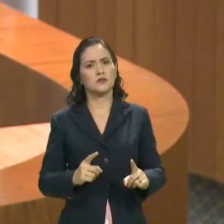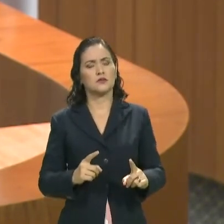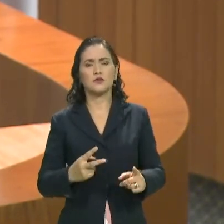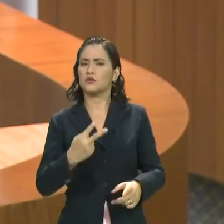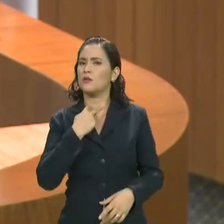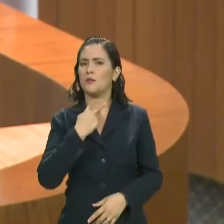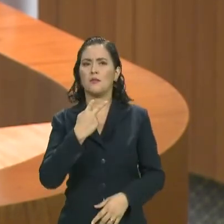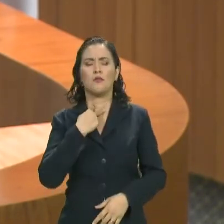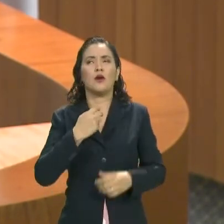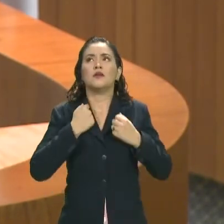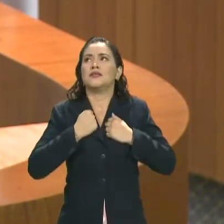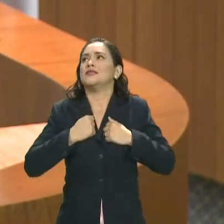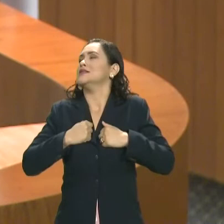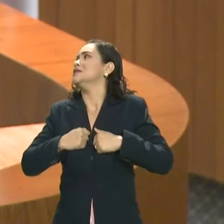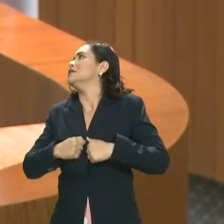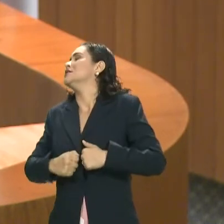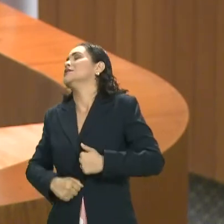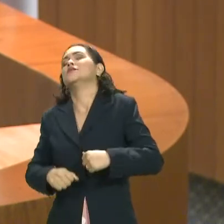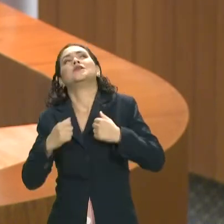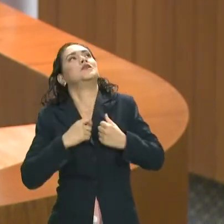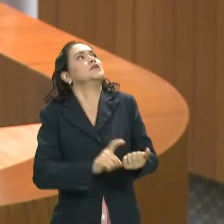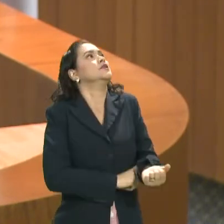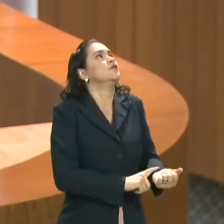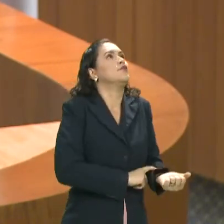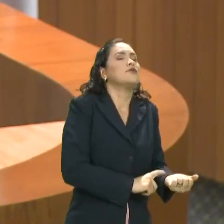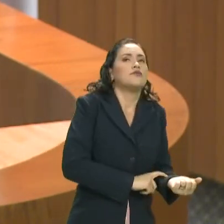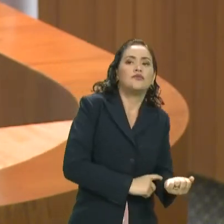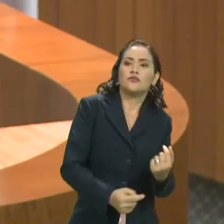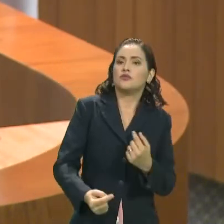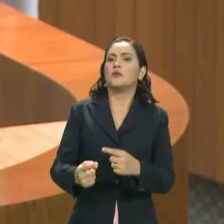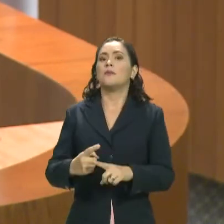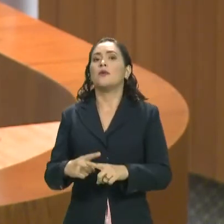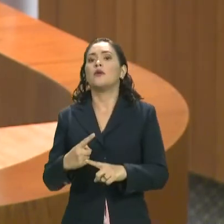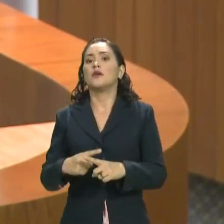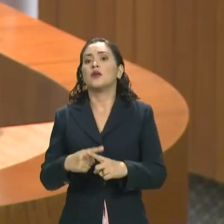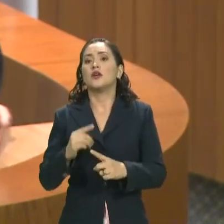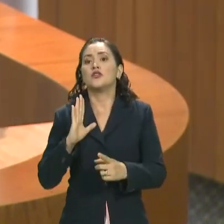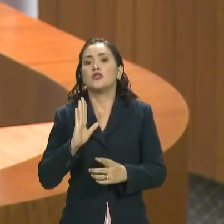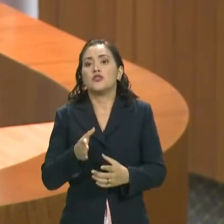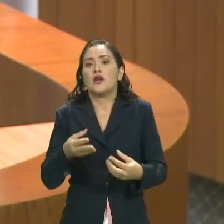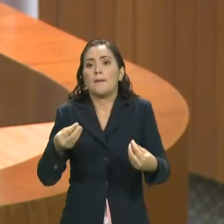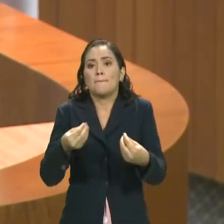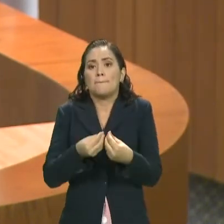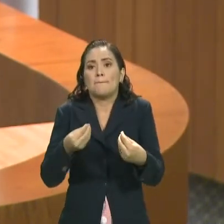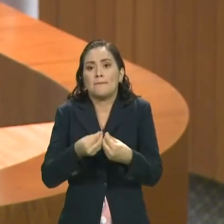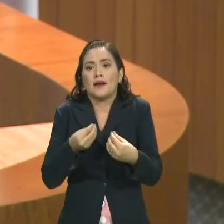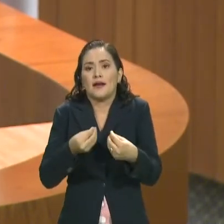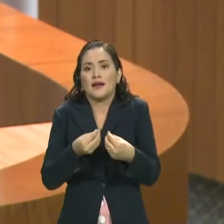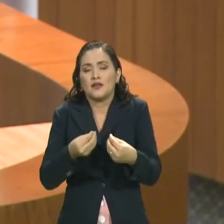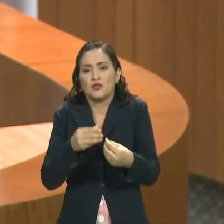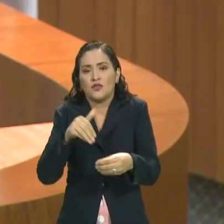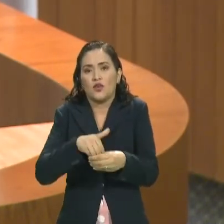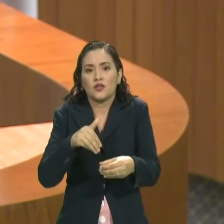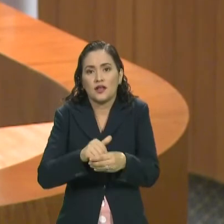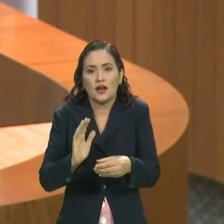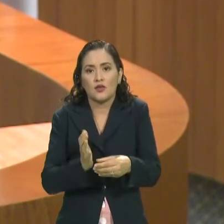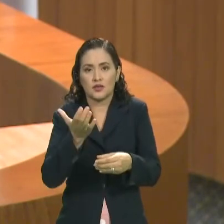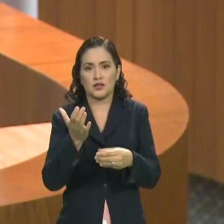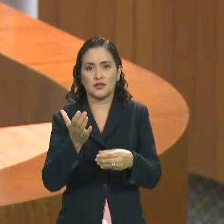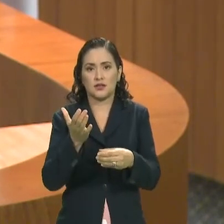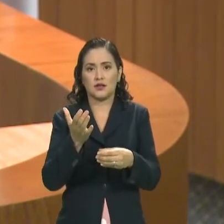desesperar, porque está na véspera de uma eleição e o governo prometendo mundos e fundos que durante 8 anos não cumpriu com Vossas